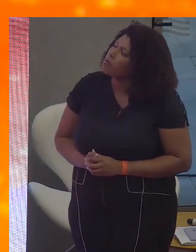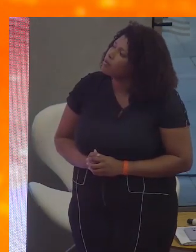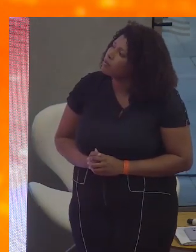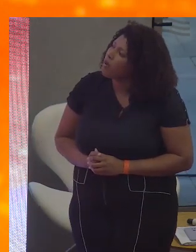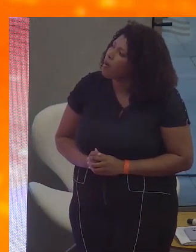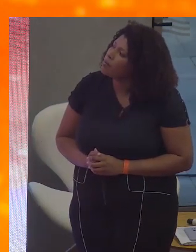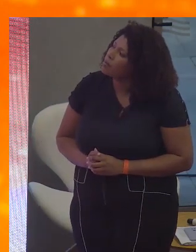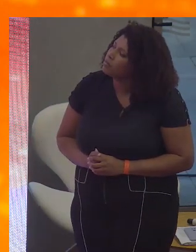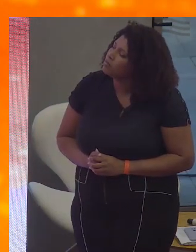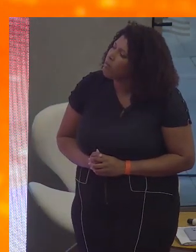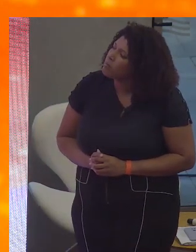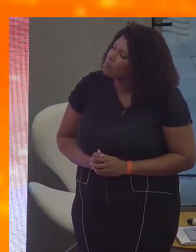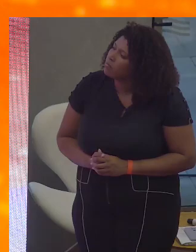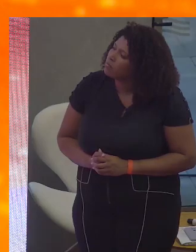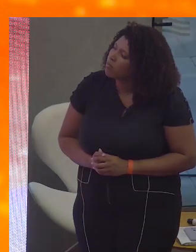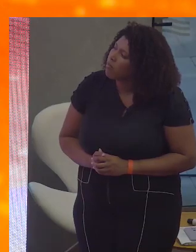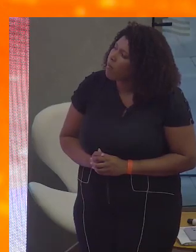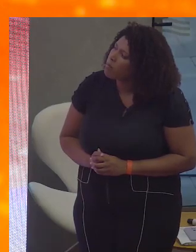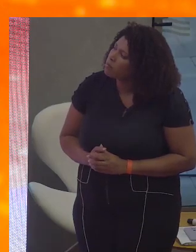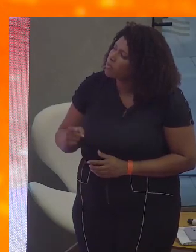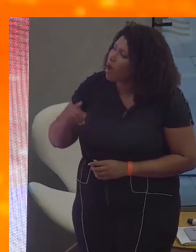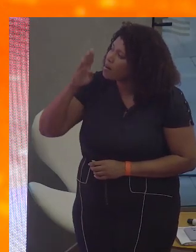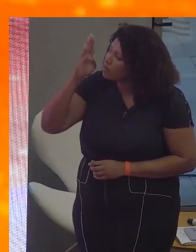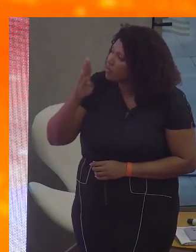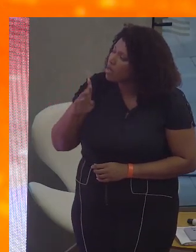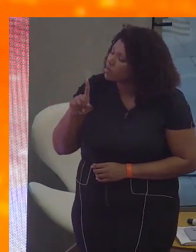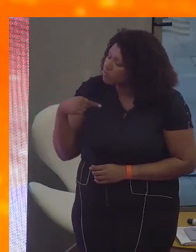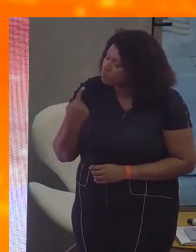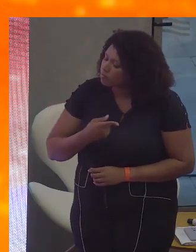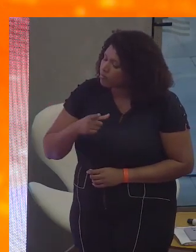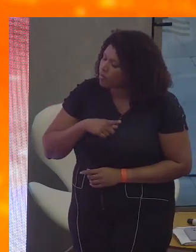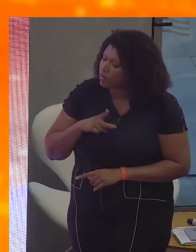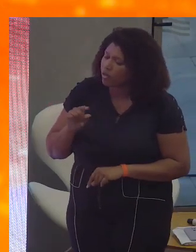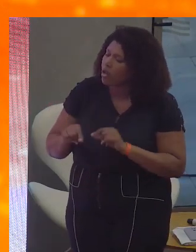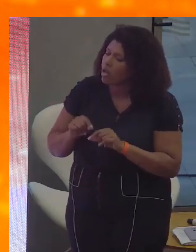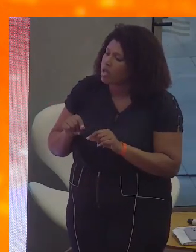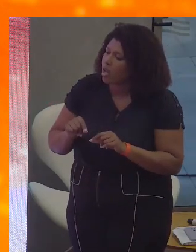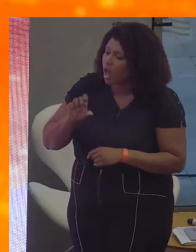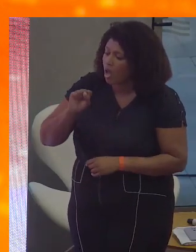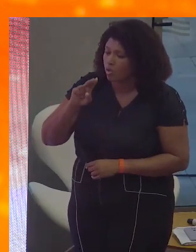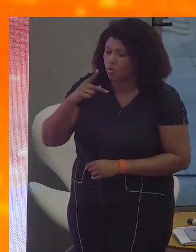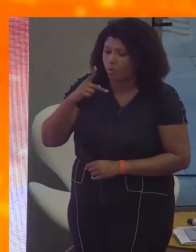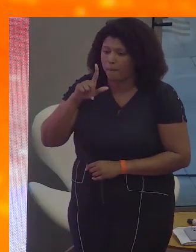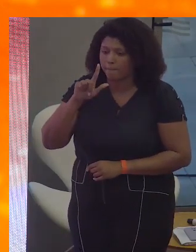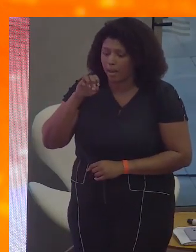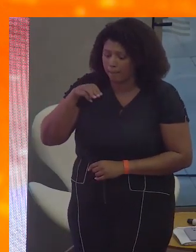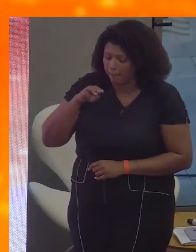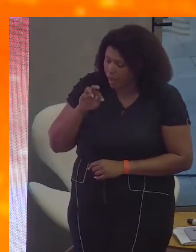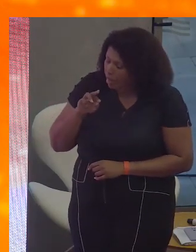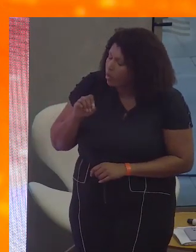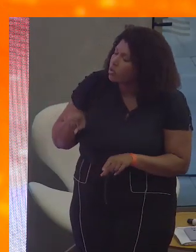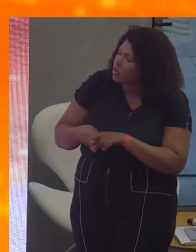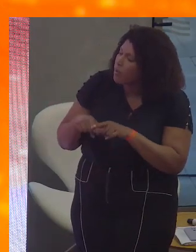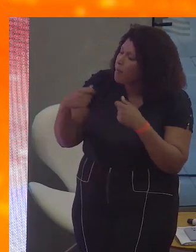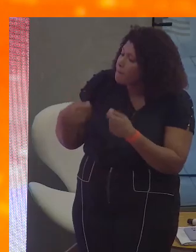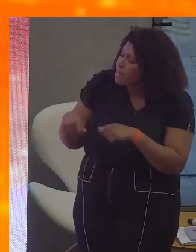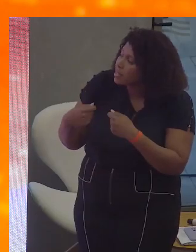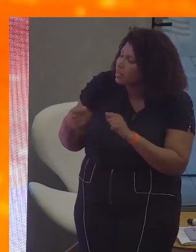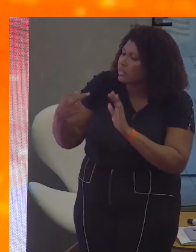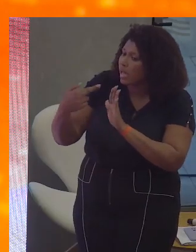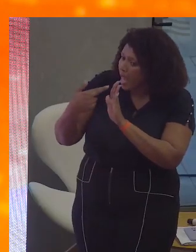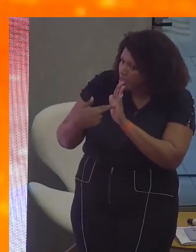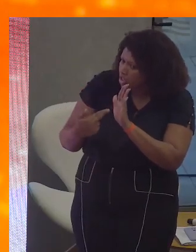E aqui, no Brasil, o que a gente tem é que somente os suplementos contendo enzimas ou probióticos devem ser